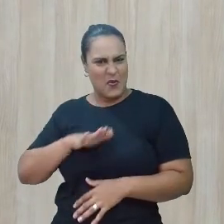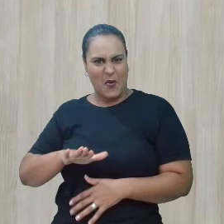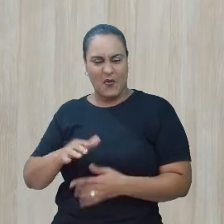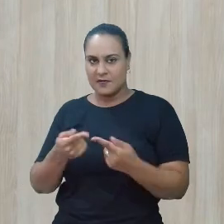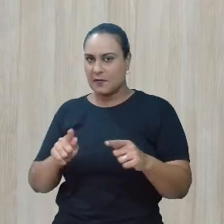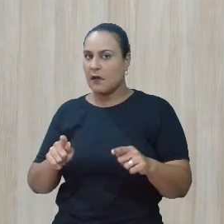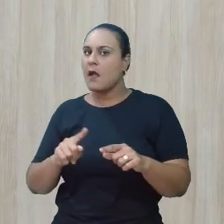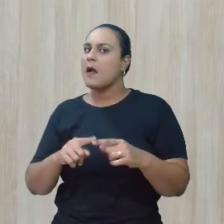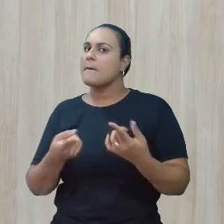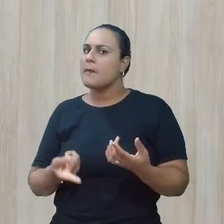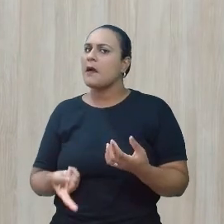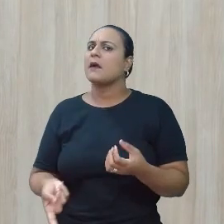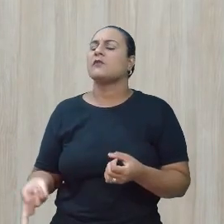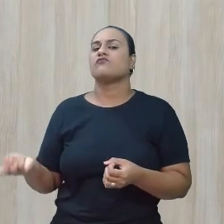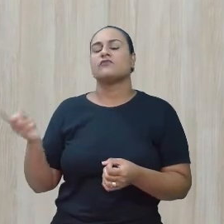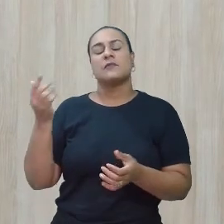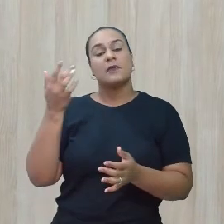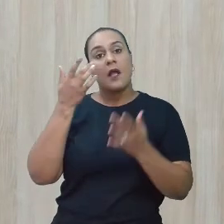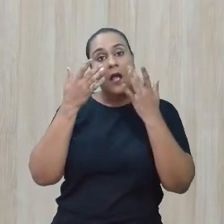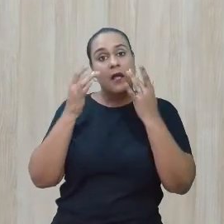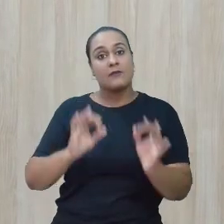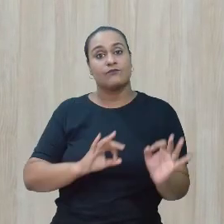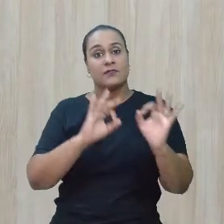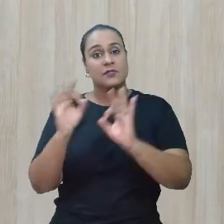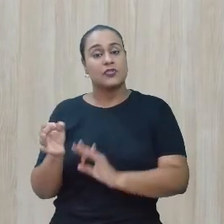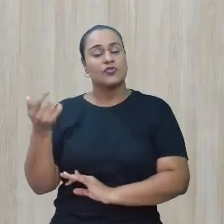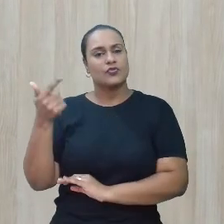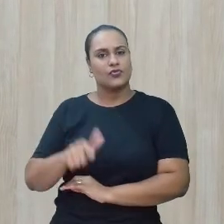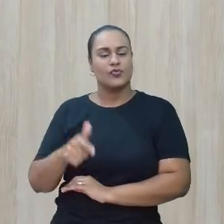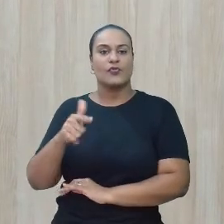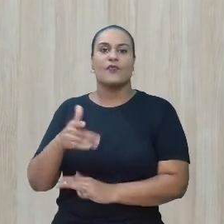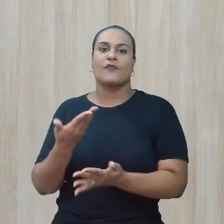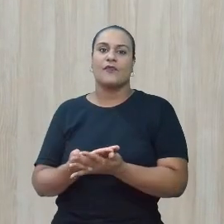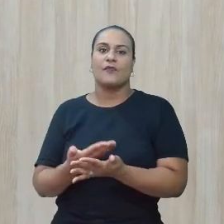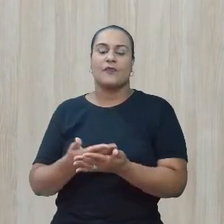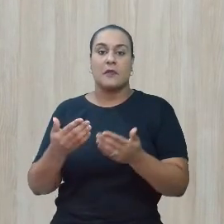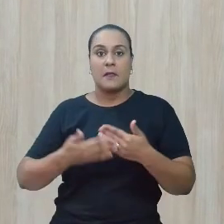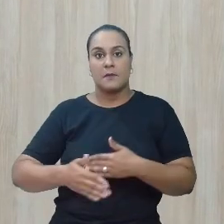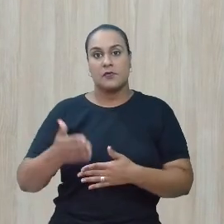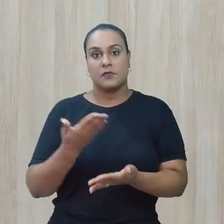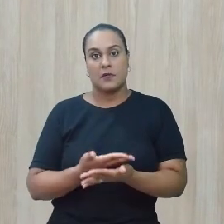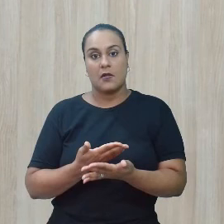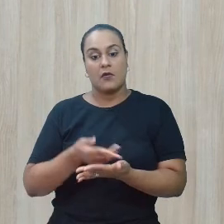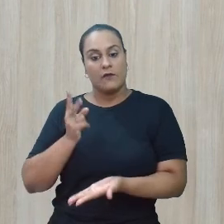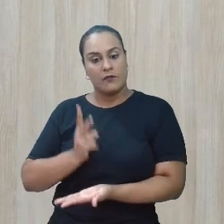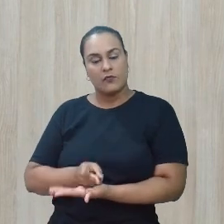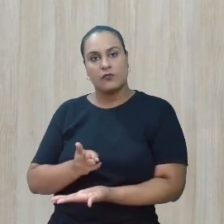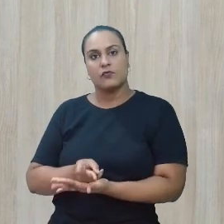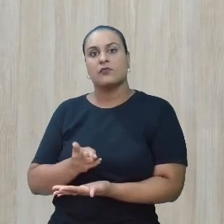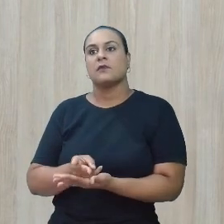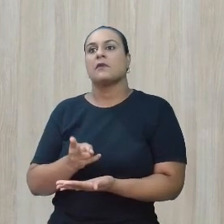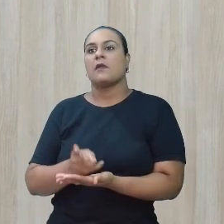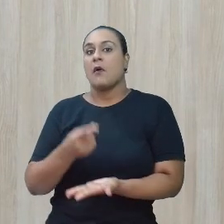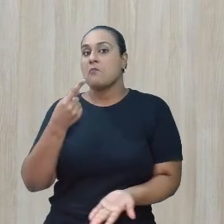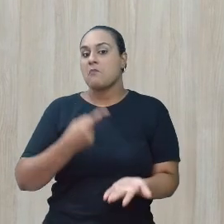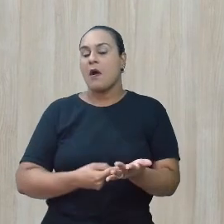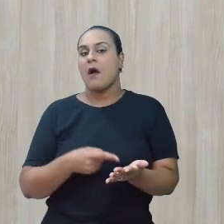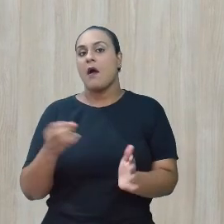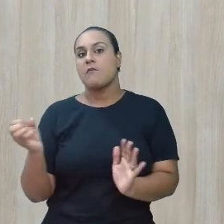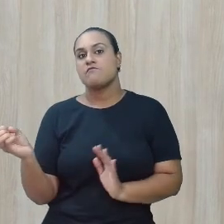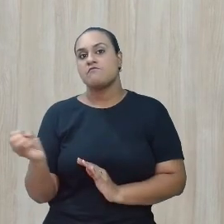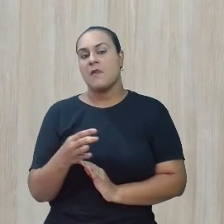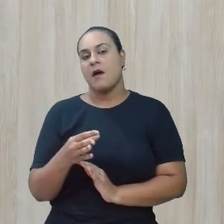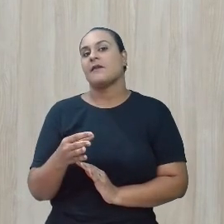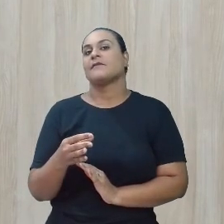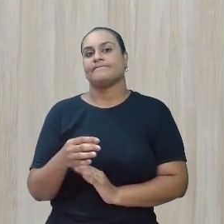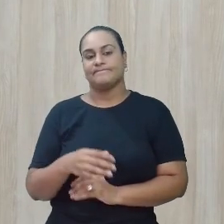sempre voltar e rever o conteúdo, tá certo? Na próxima aula, a gente continua falando sobre as mudanças do novo acordo ortográfico, mas a